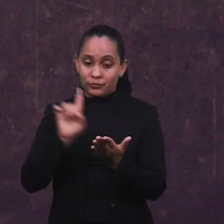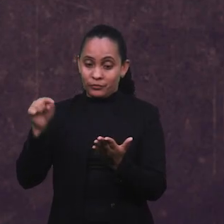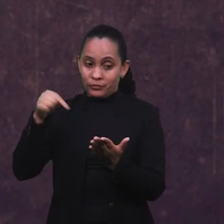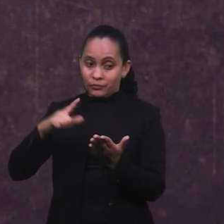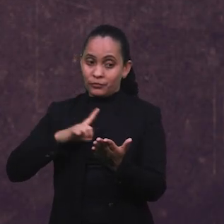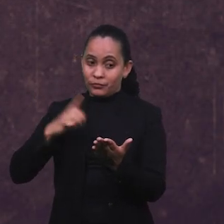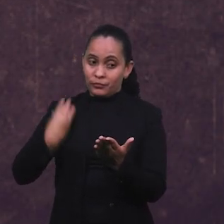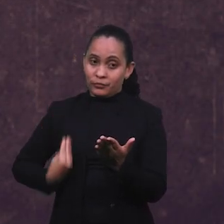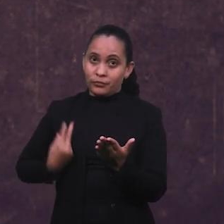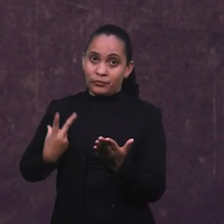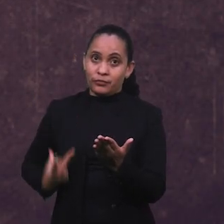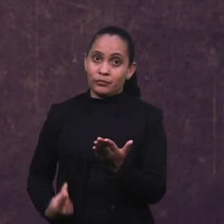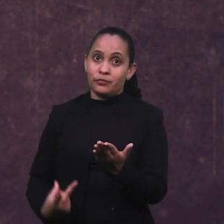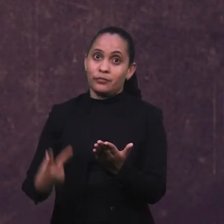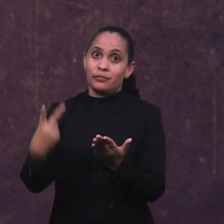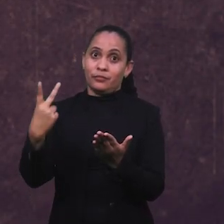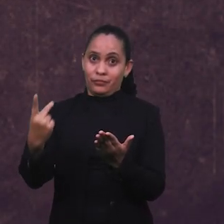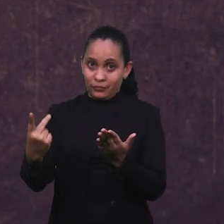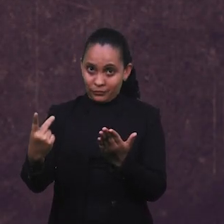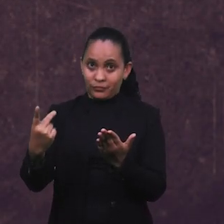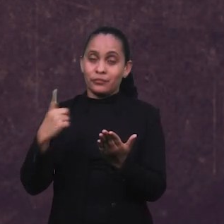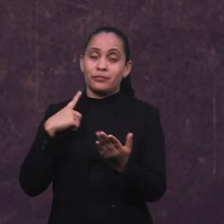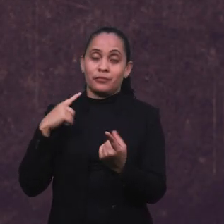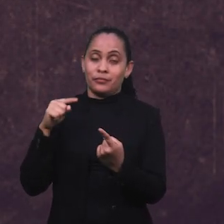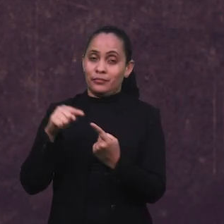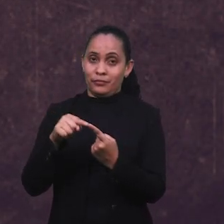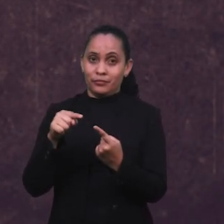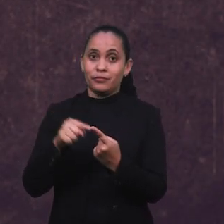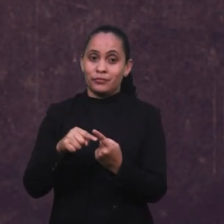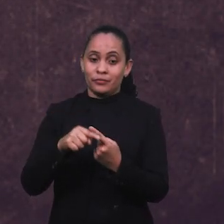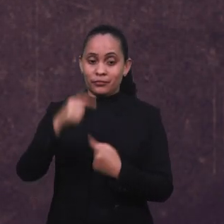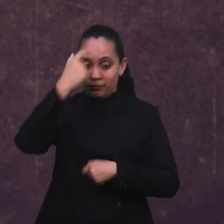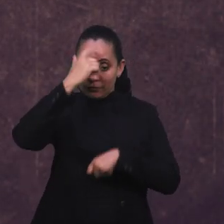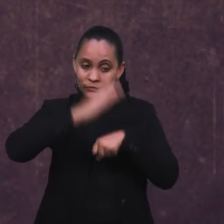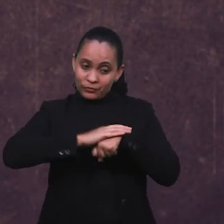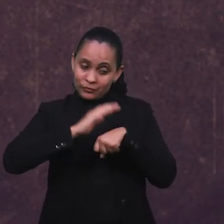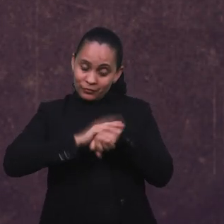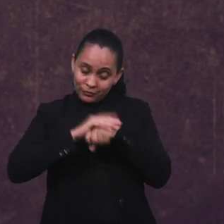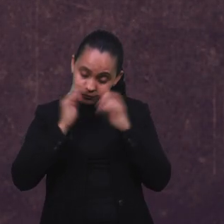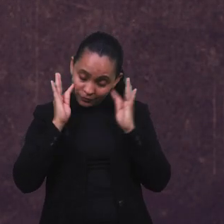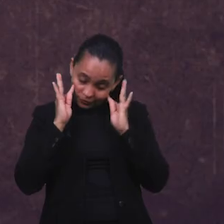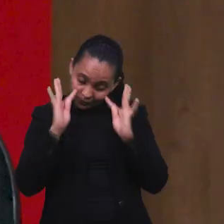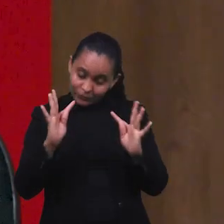nelas a vida eterna, é o nosso objetivo, e são elas que de mim